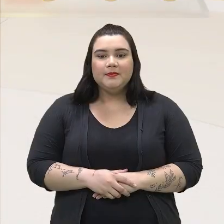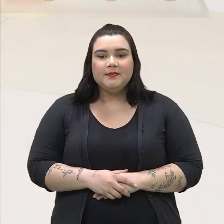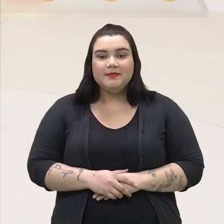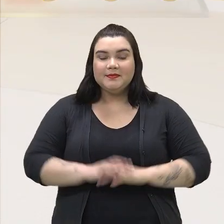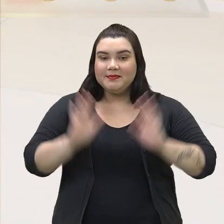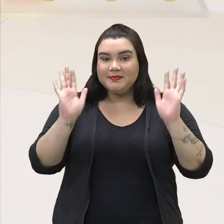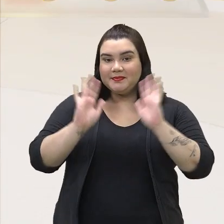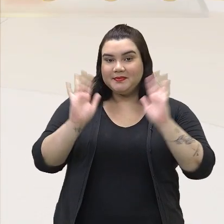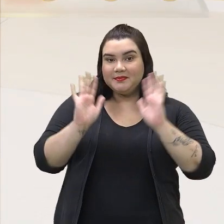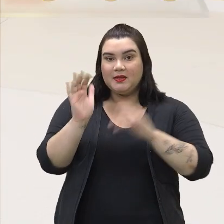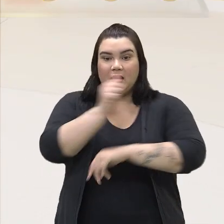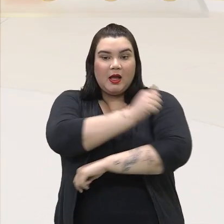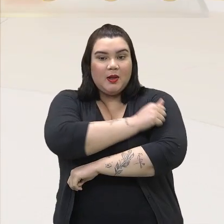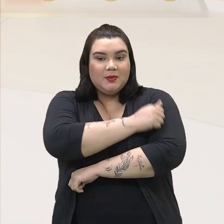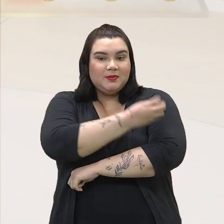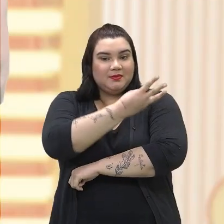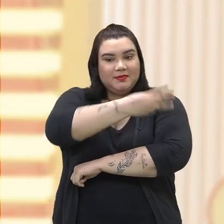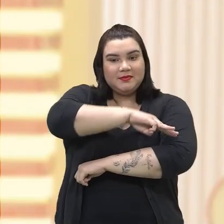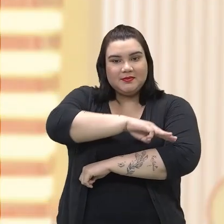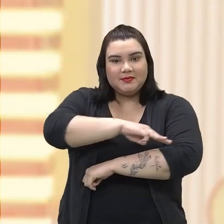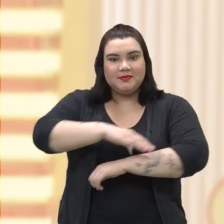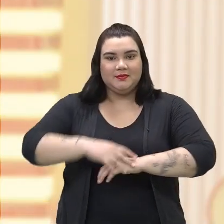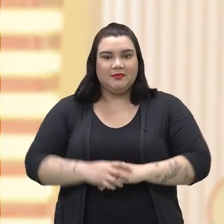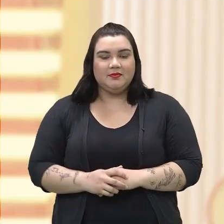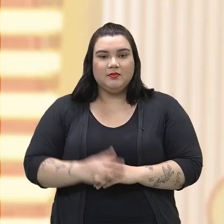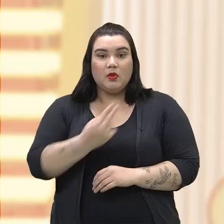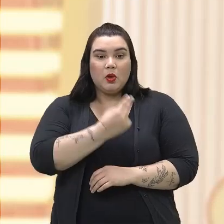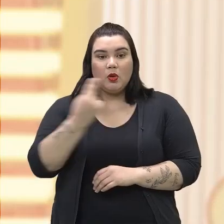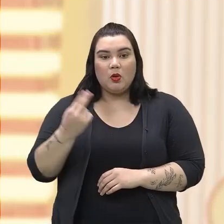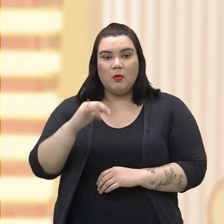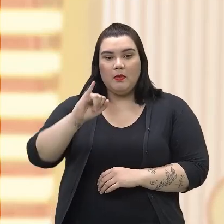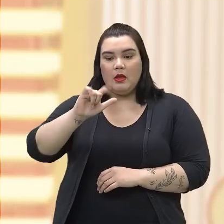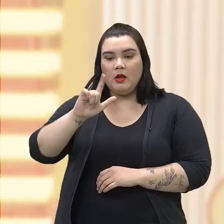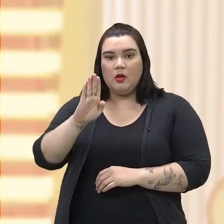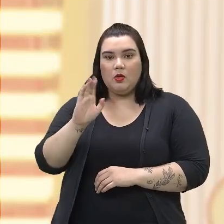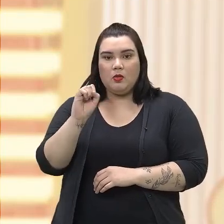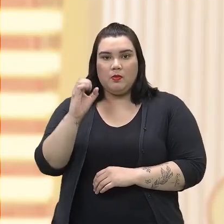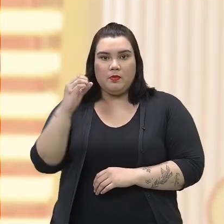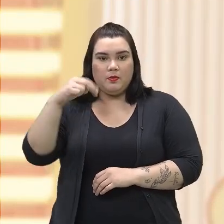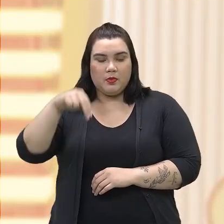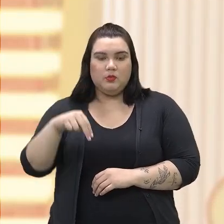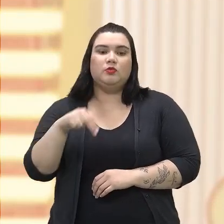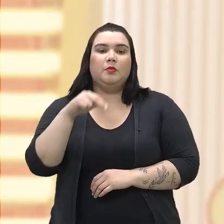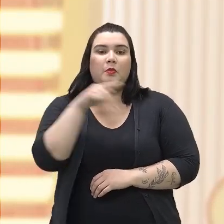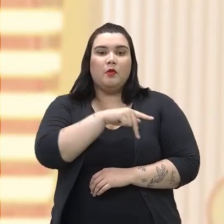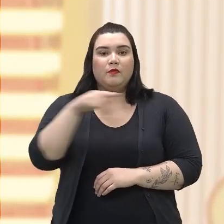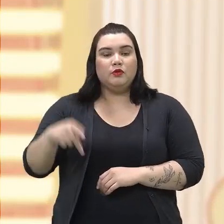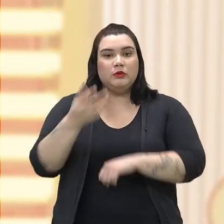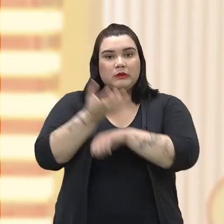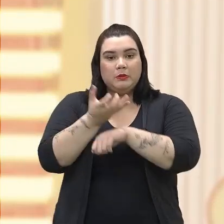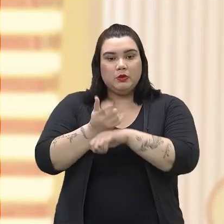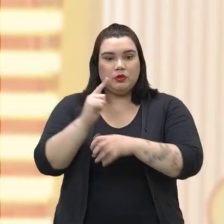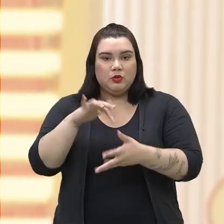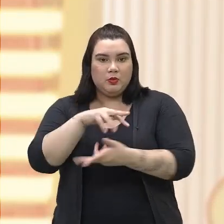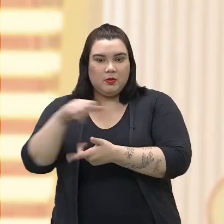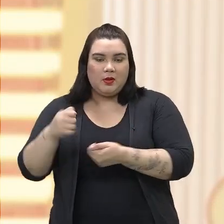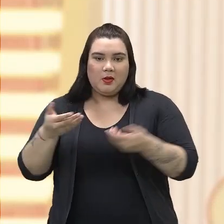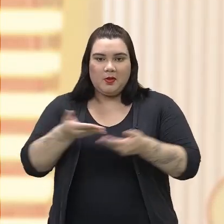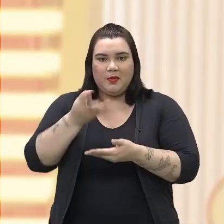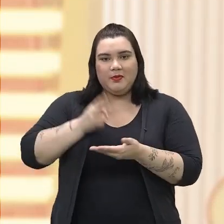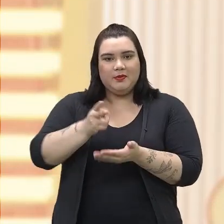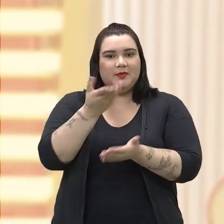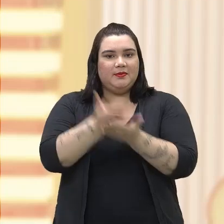Olá, alunos da terceira série do ensino médio. Eu me chamo Wilson do Nascimento, eu sou professor do componente de Geografia e eu vou dar continuidade